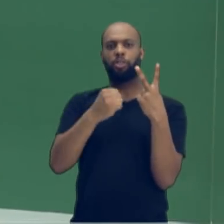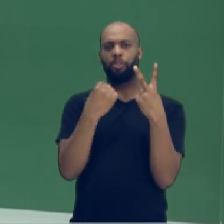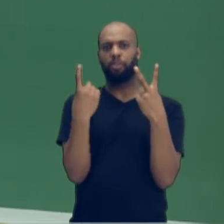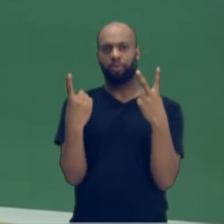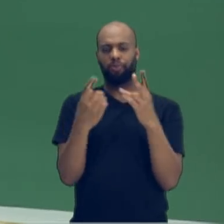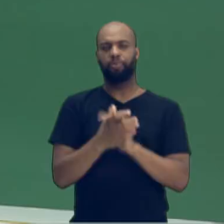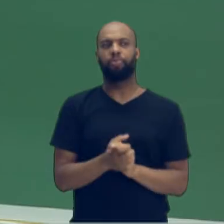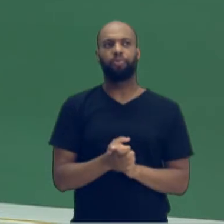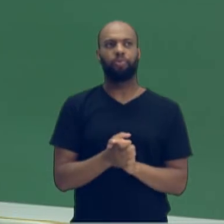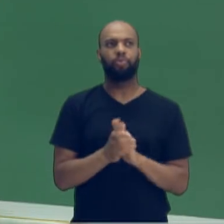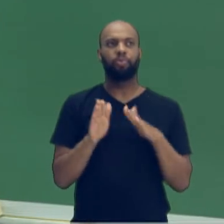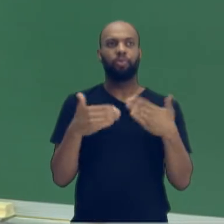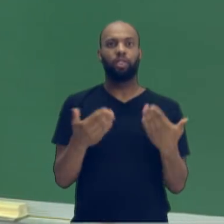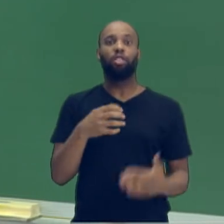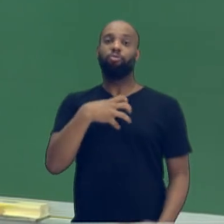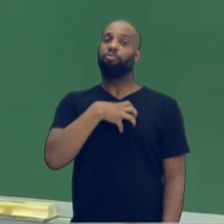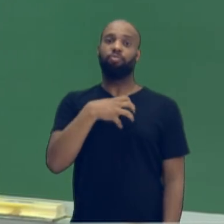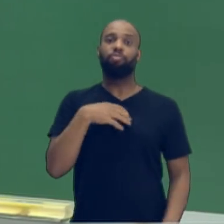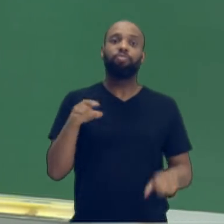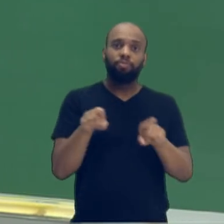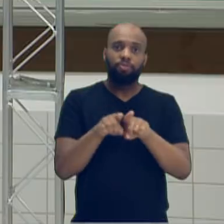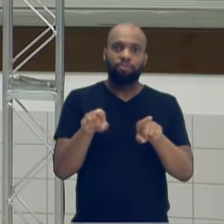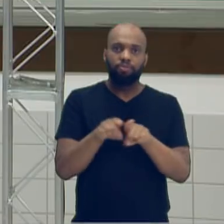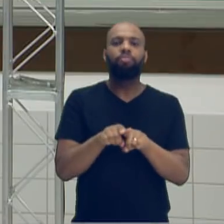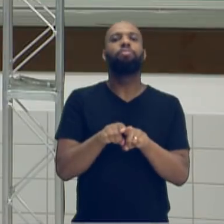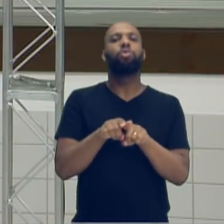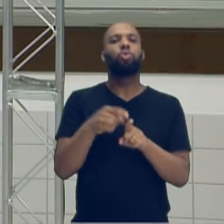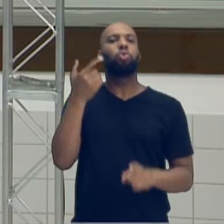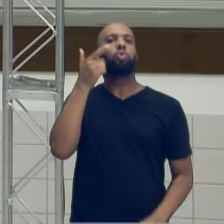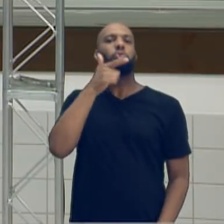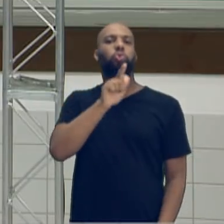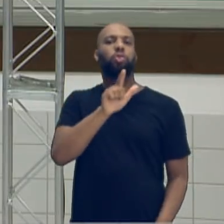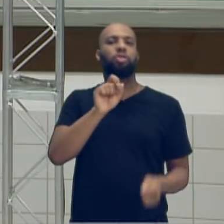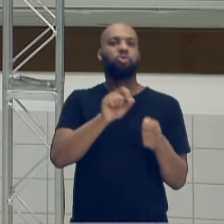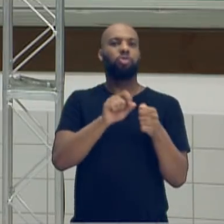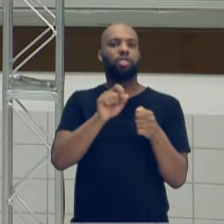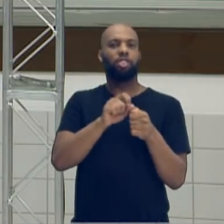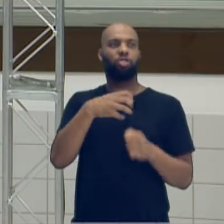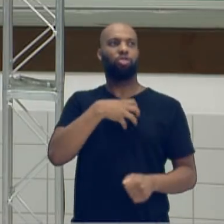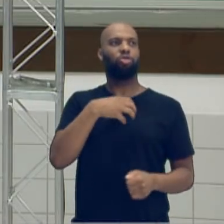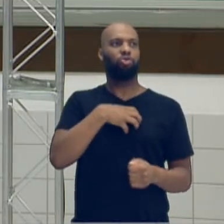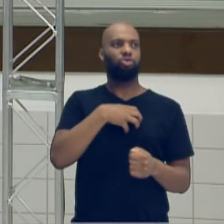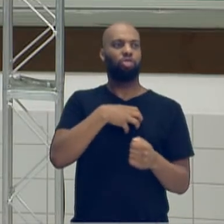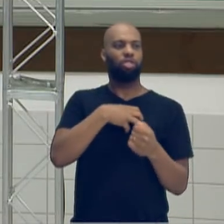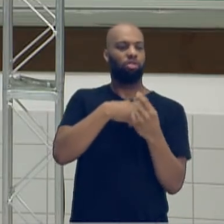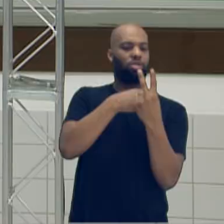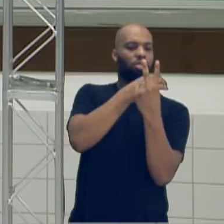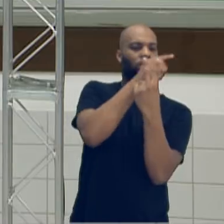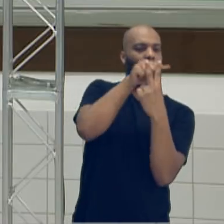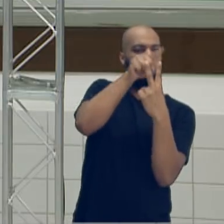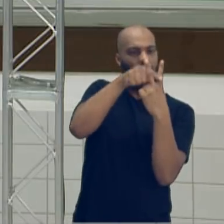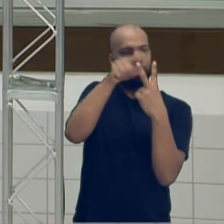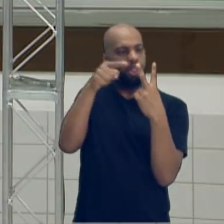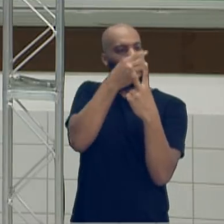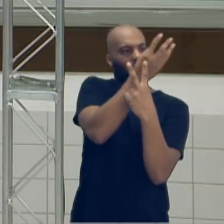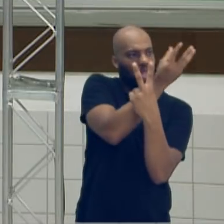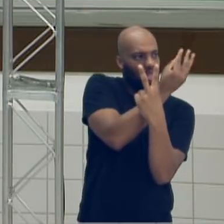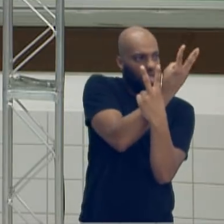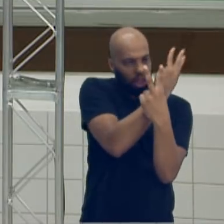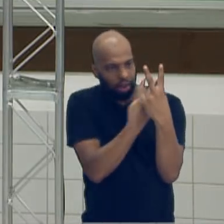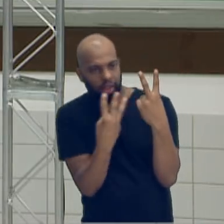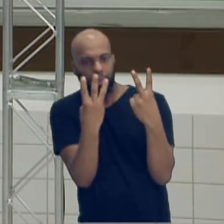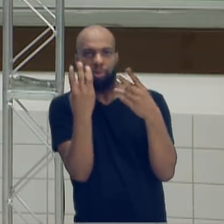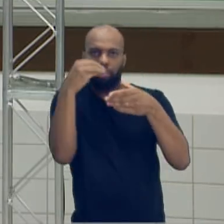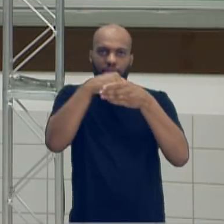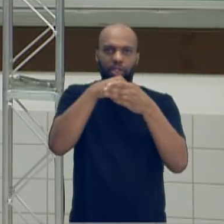81. Tá? Então, é uma forma, né, de fazer essa representação introduzindo o 3 no interior do